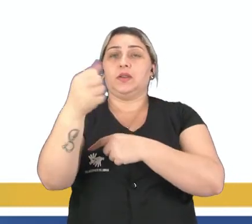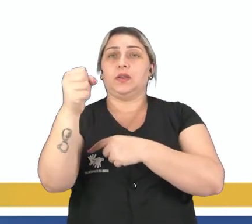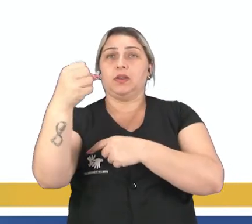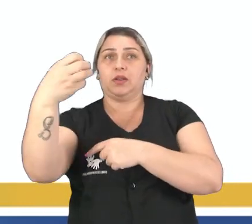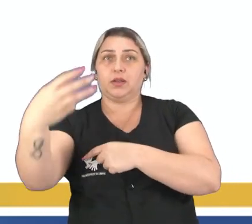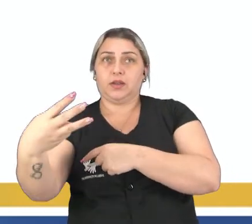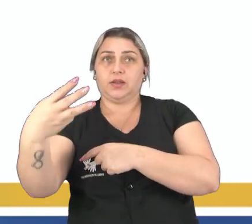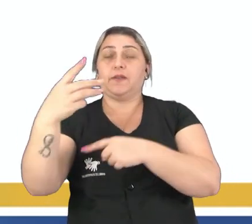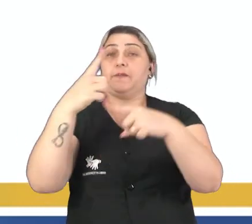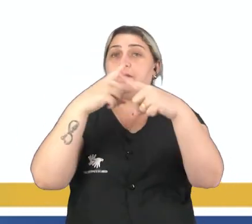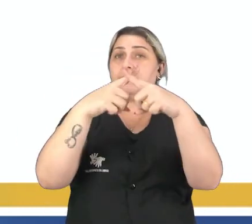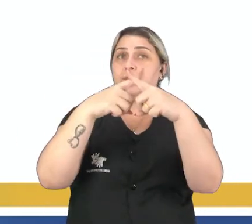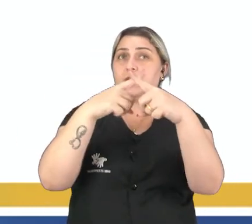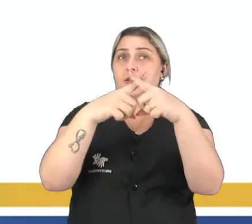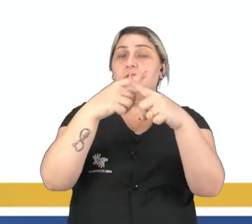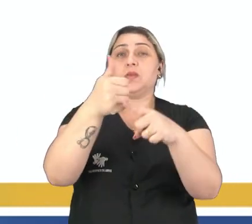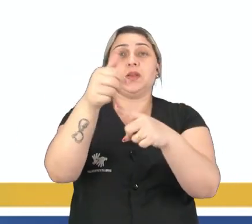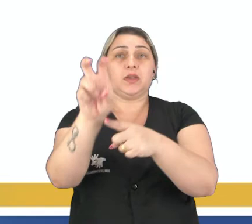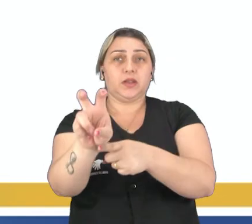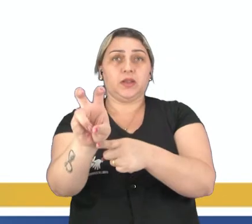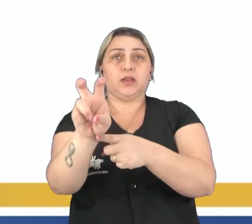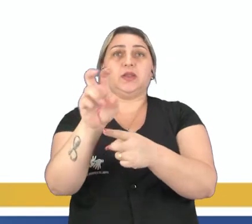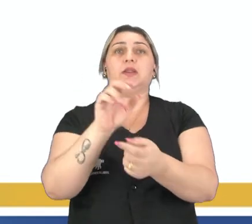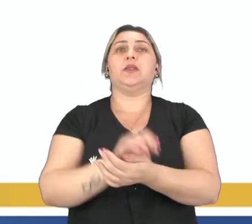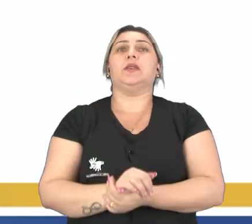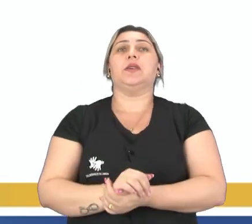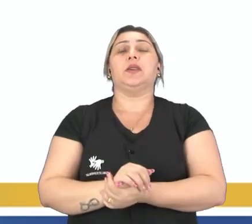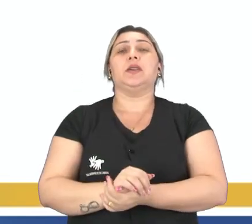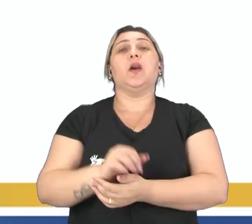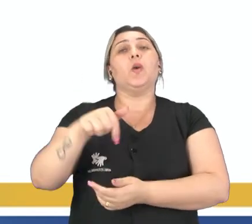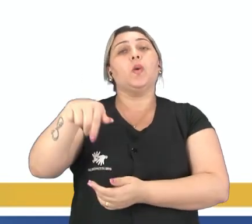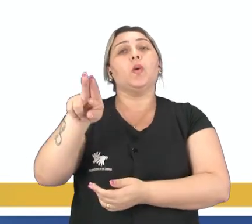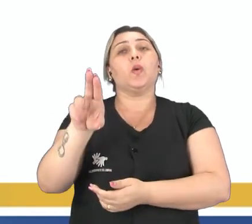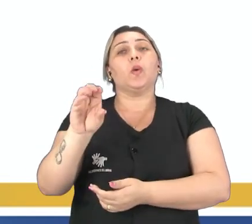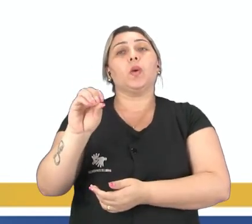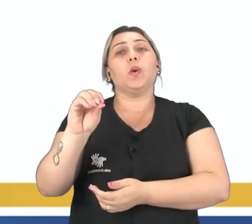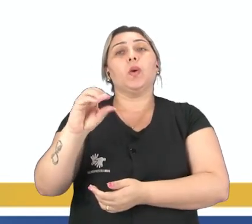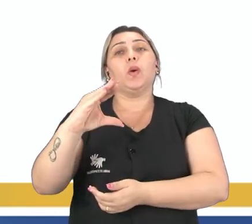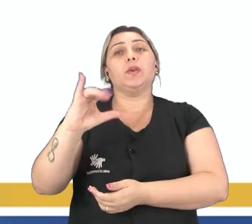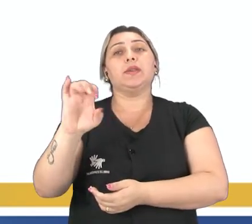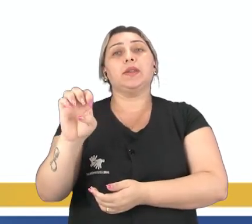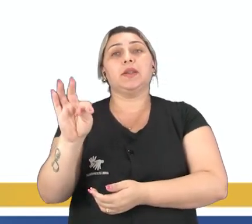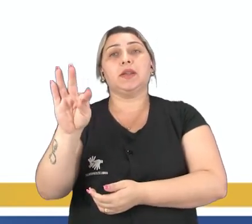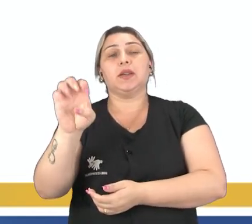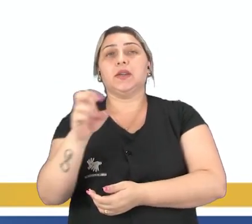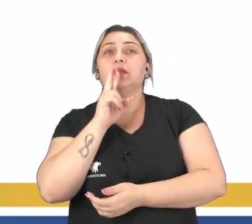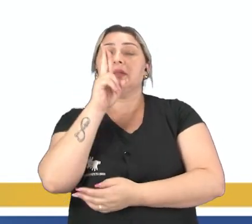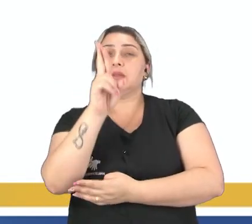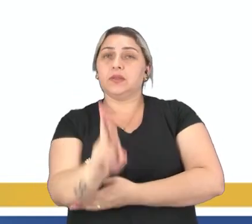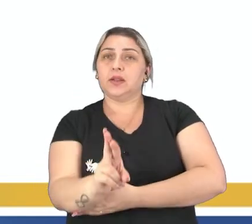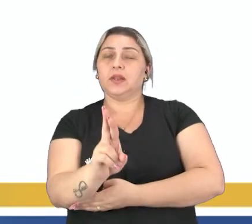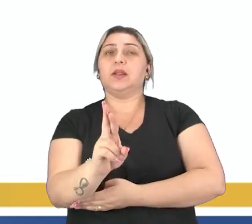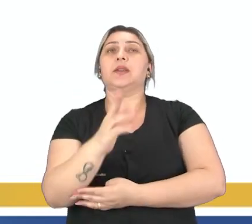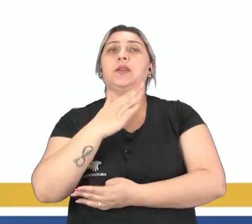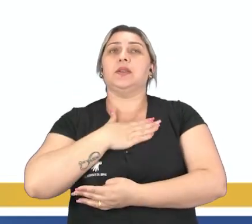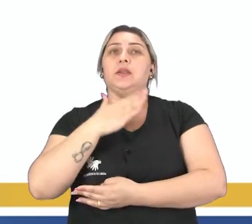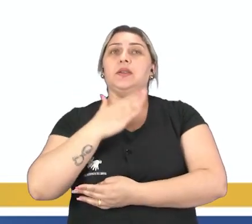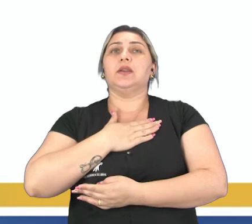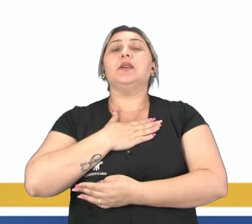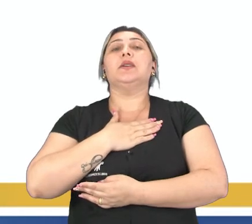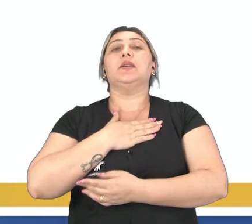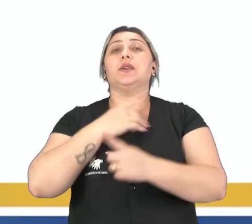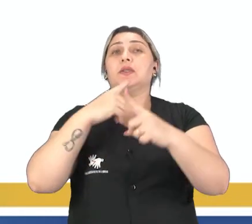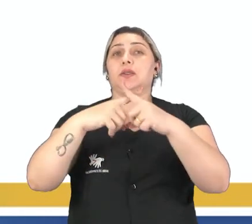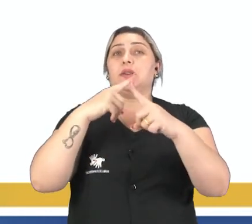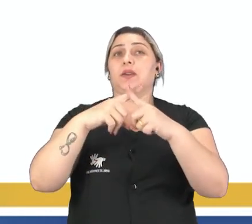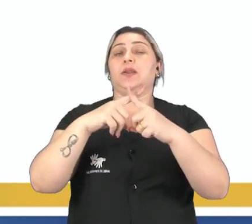183, vezes o 15, que é o meu quociente, né, que foi o resultado dessa minha divisão,